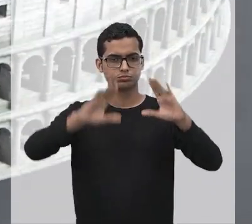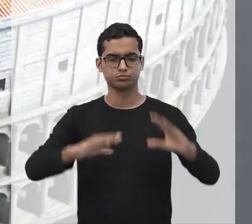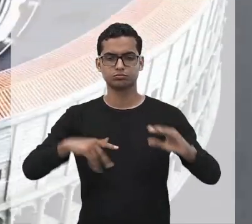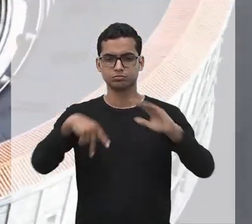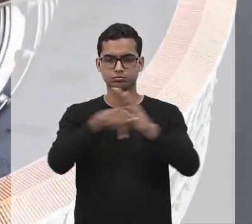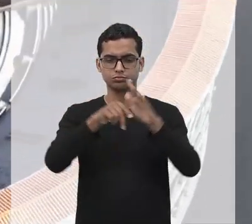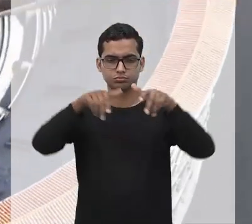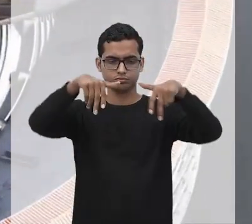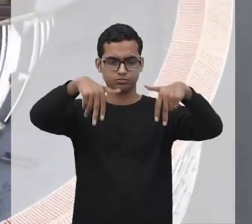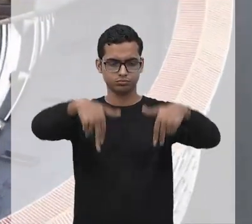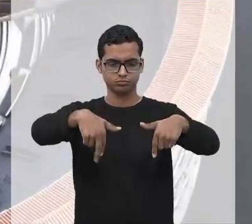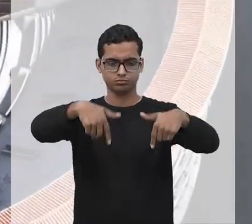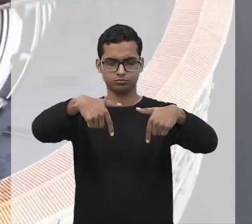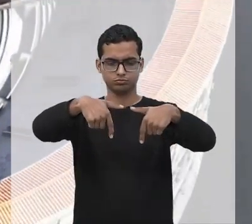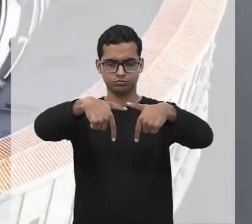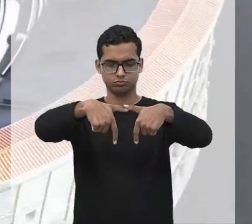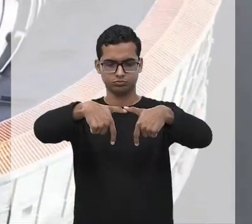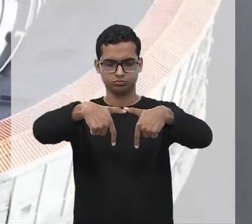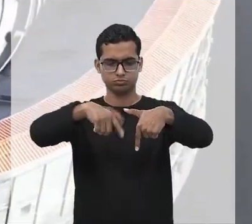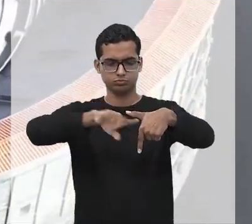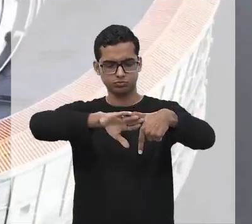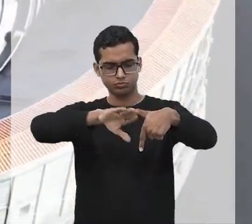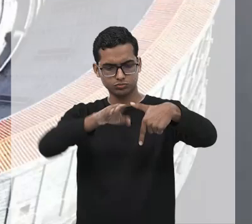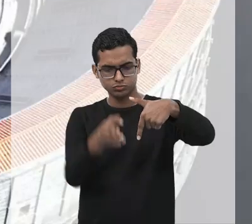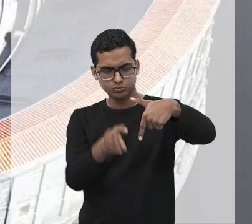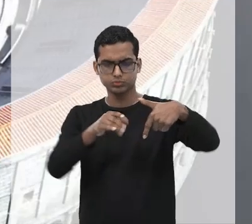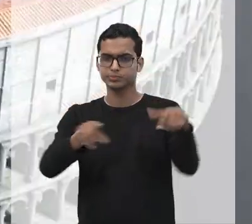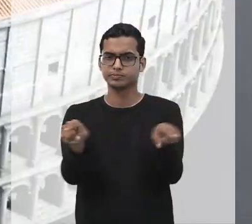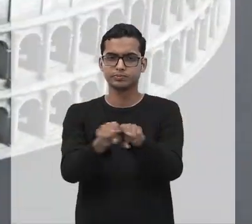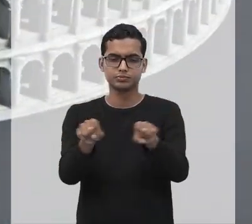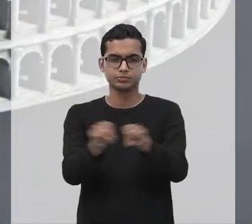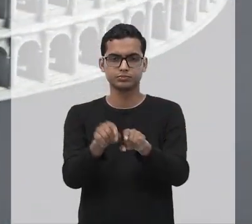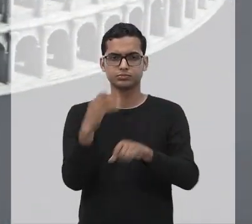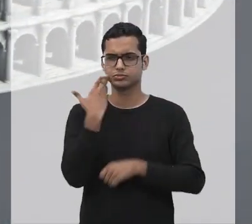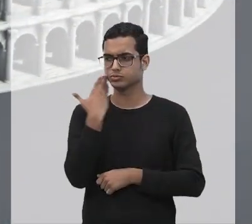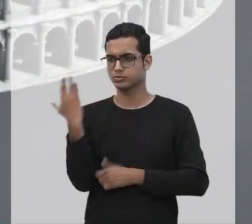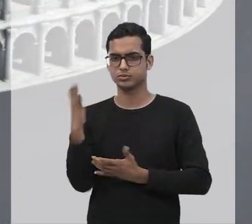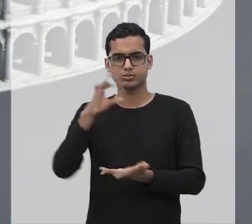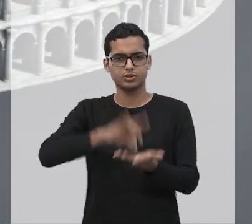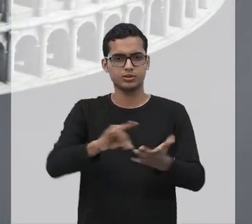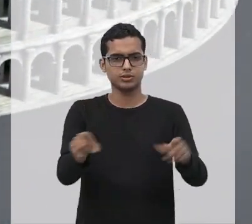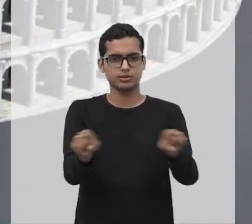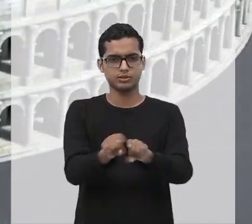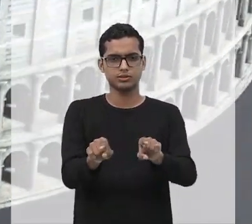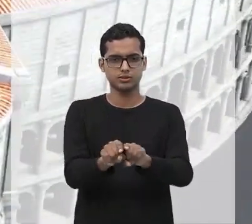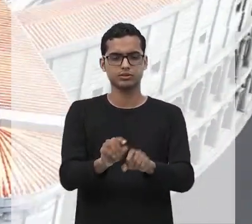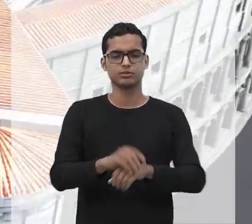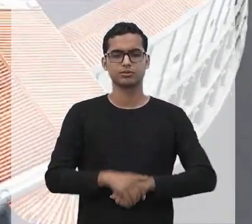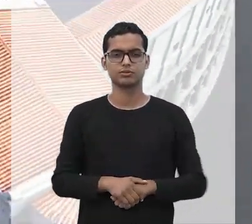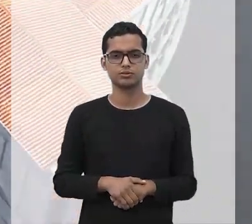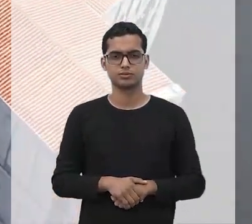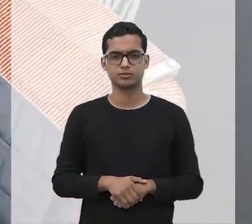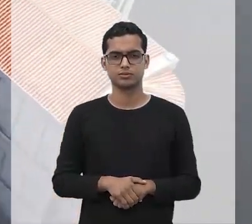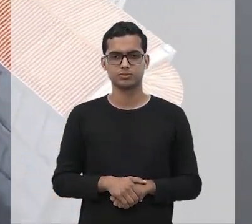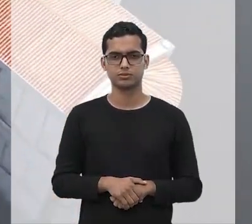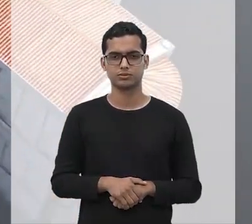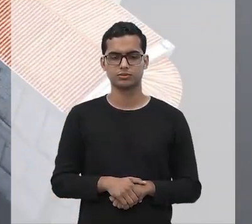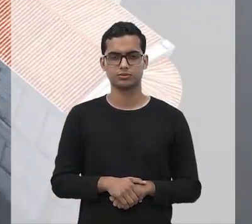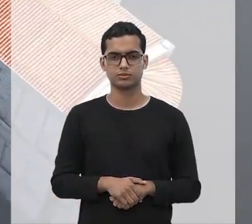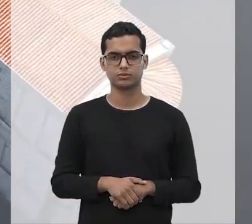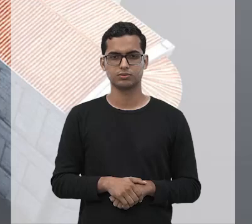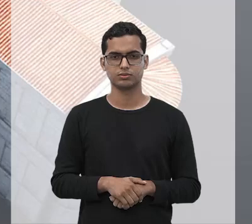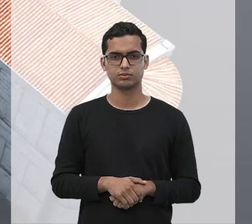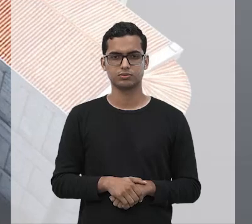que tem. E, aqui no meio é onde acontece a ação cênica. Então, a gente vai entrar nesse teatro.